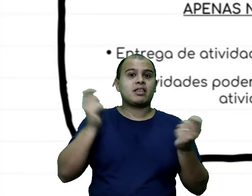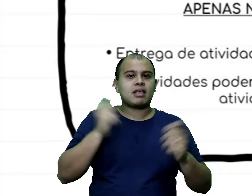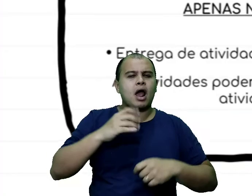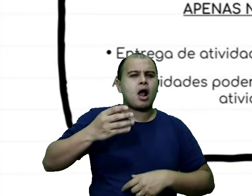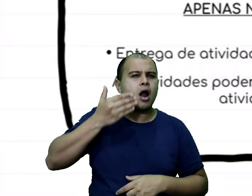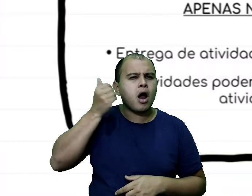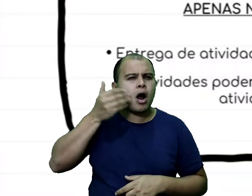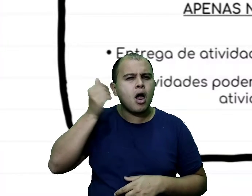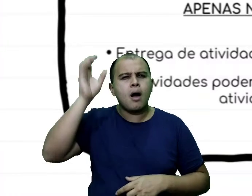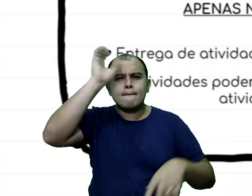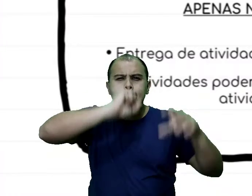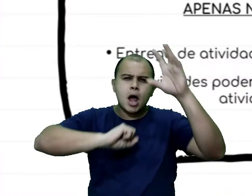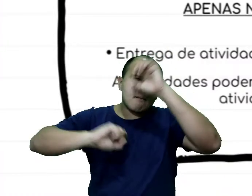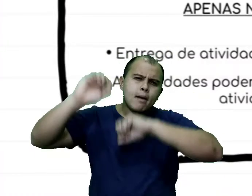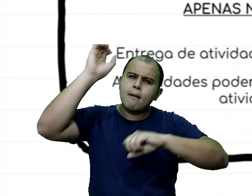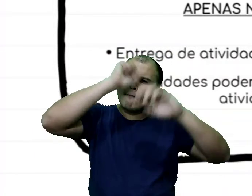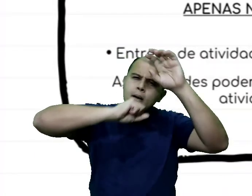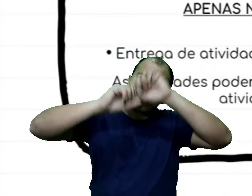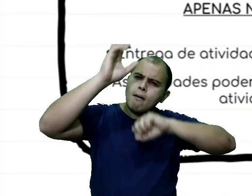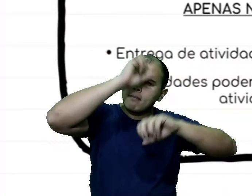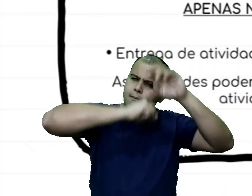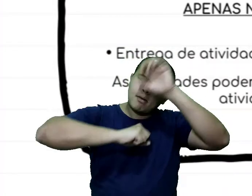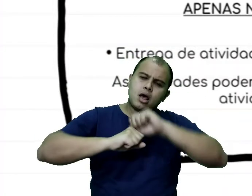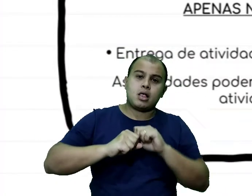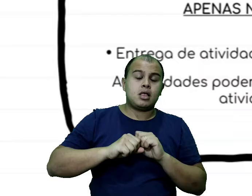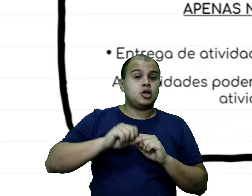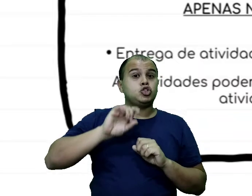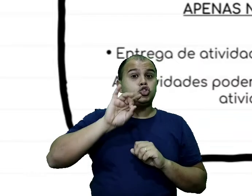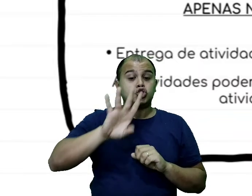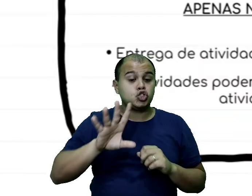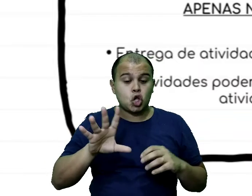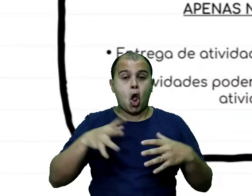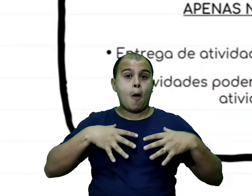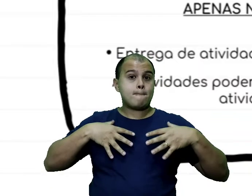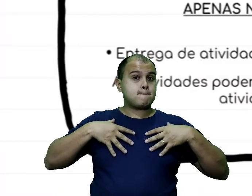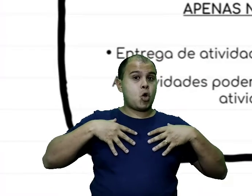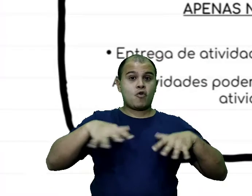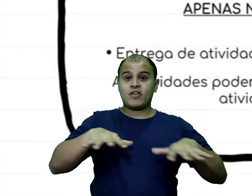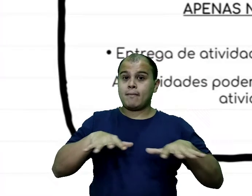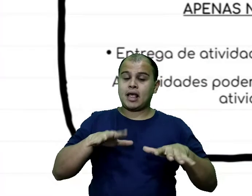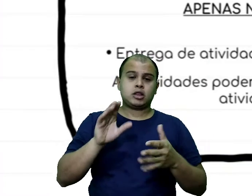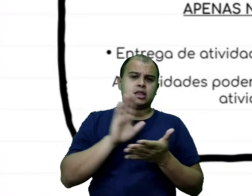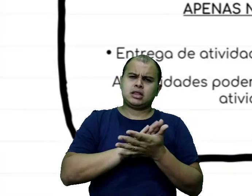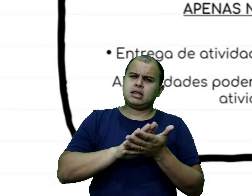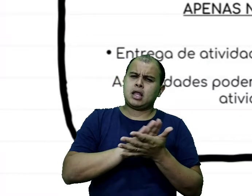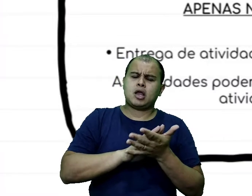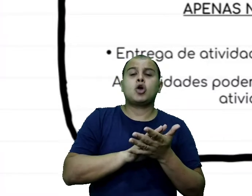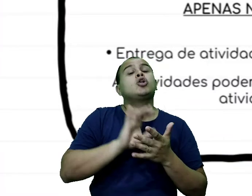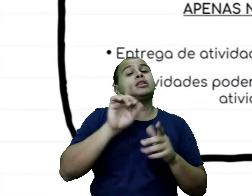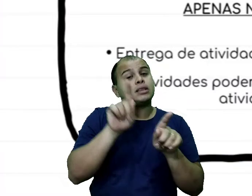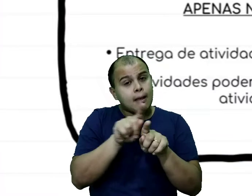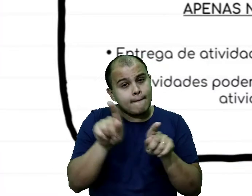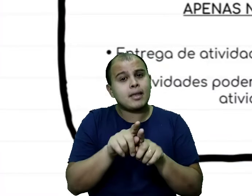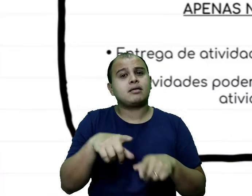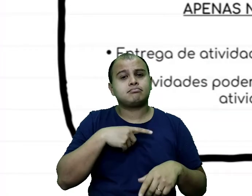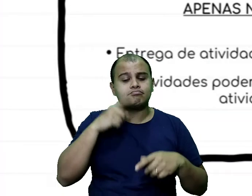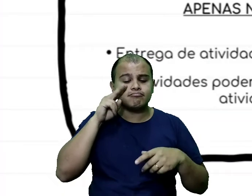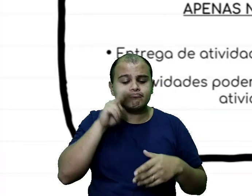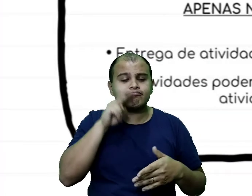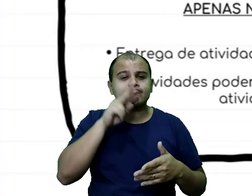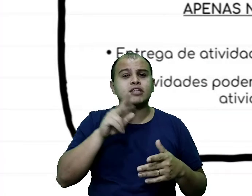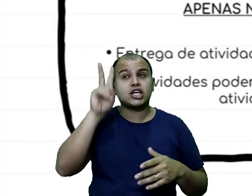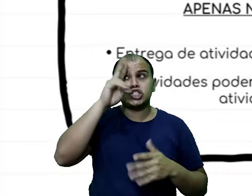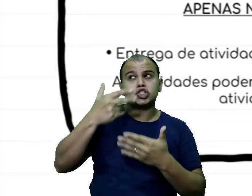Os vídeos fazem parte da aula e da aprendizagem. Não só o movimento em si, mas o conhecimento por trás do movimento é